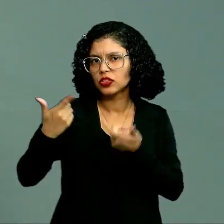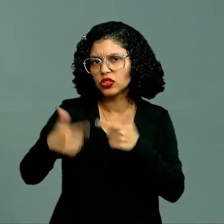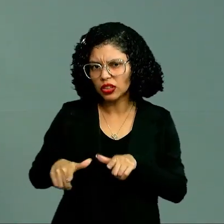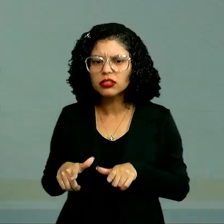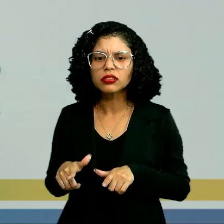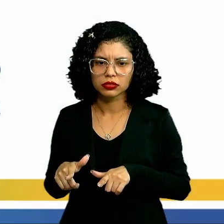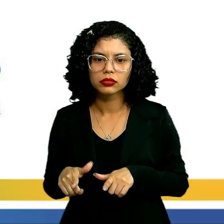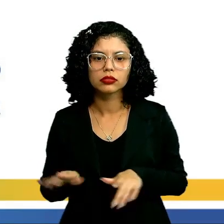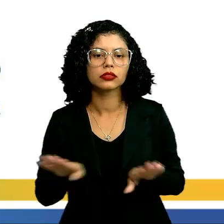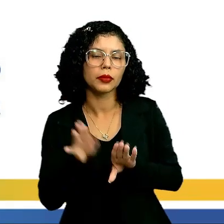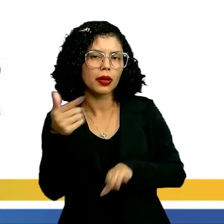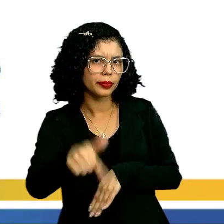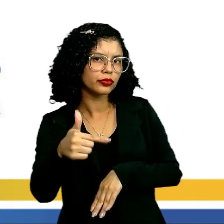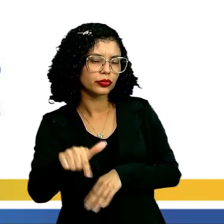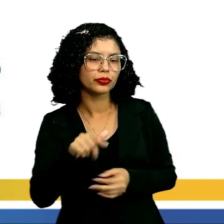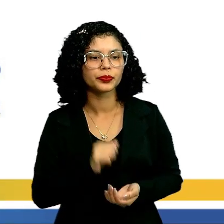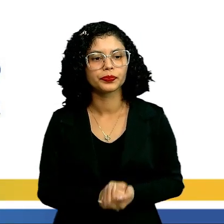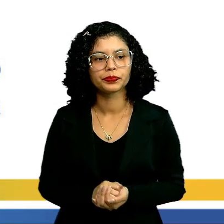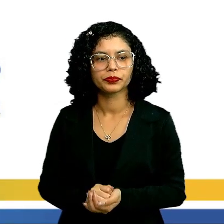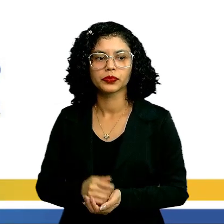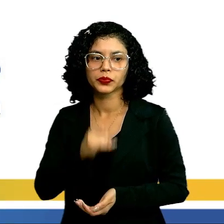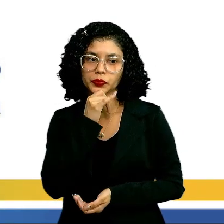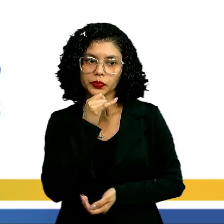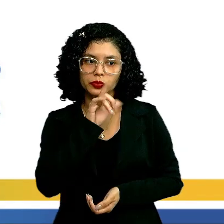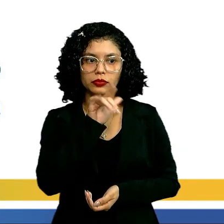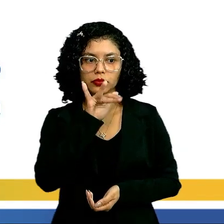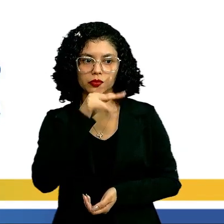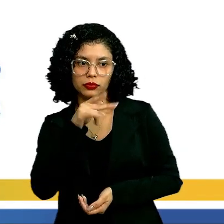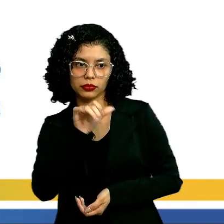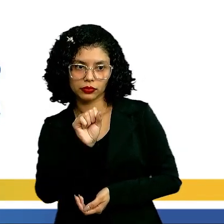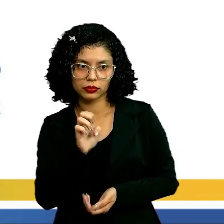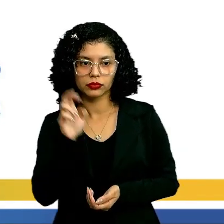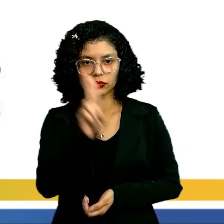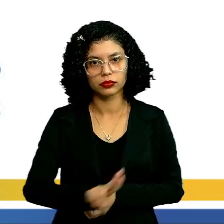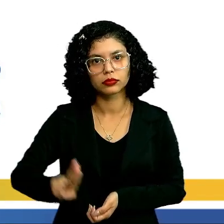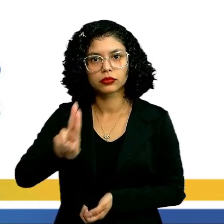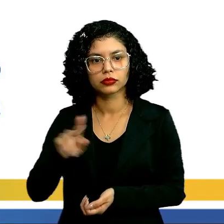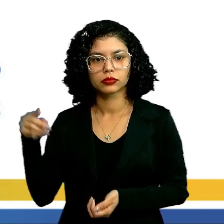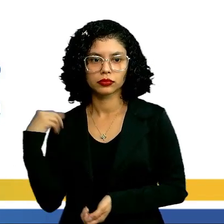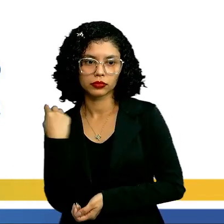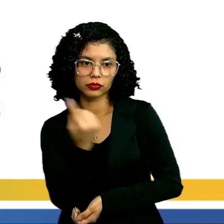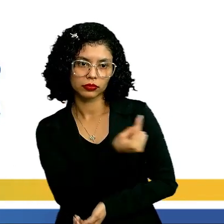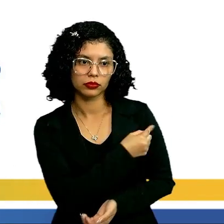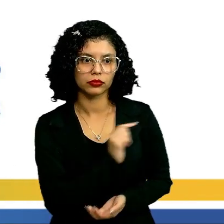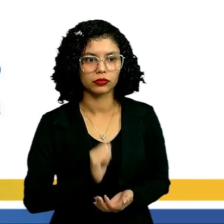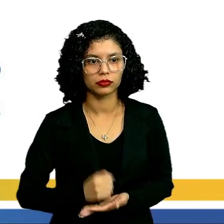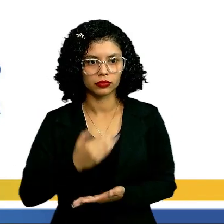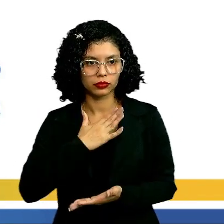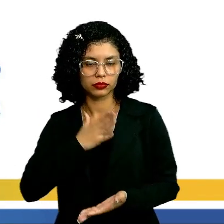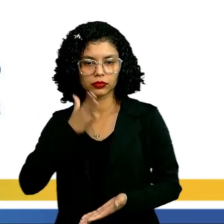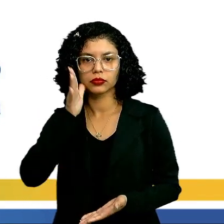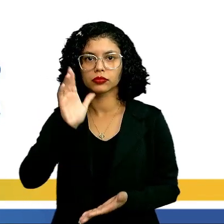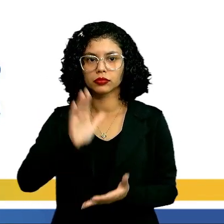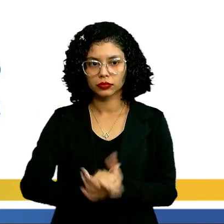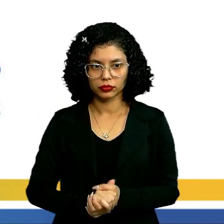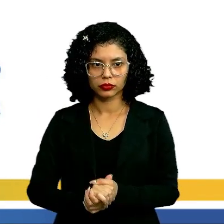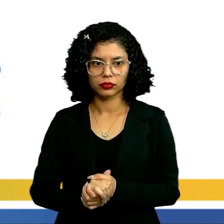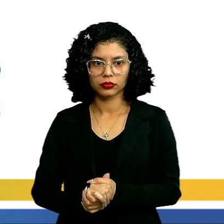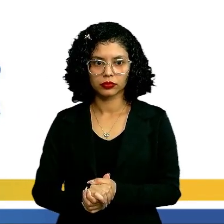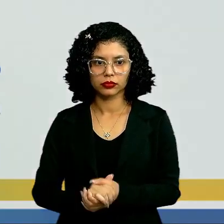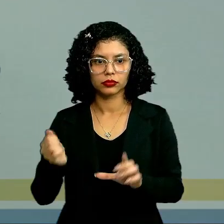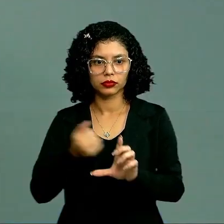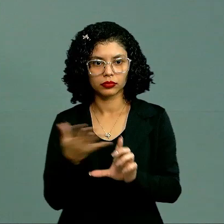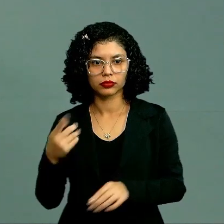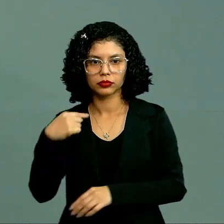chato e repetitivo. E aí nós temos por elipse também, que ela é muito utilizada por nós. Minha esposa gosta de